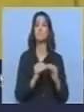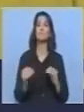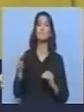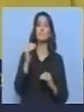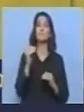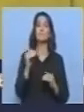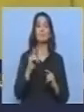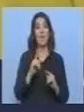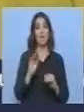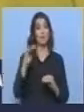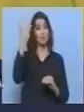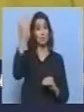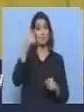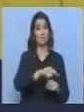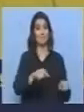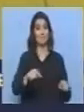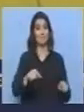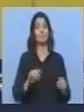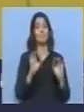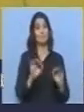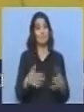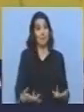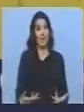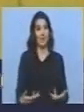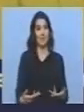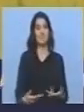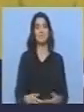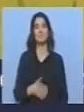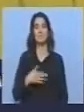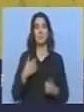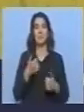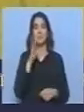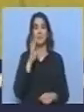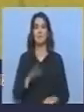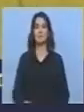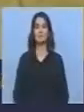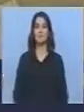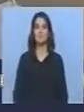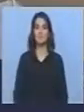forma o nosso futuro. Tratemos dele no presente. Fique bem. Boa tarde.